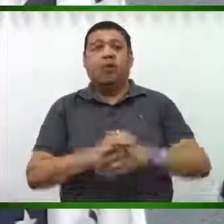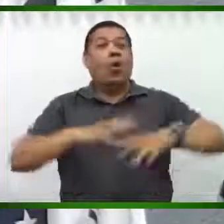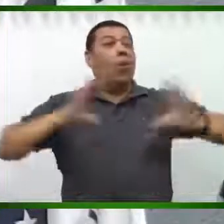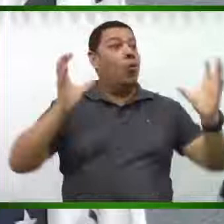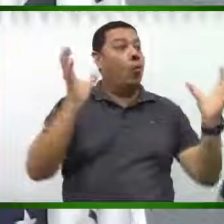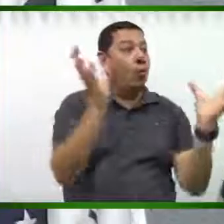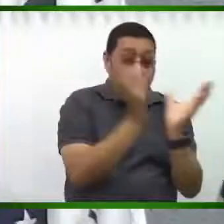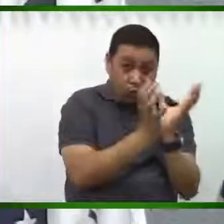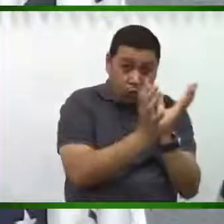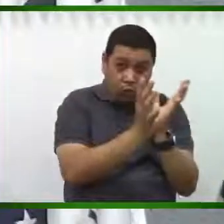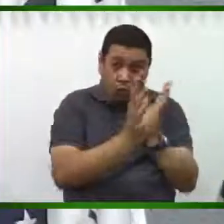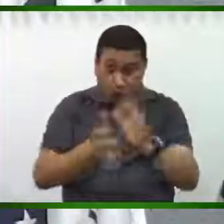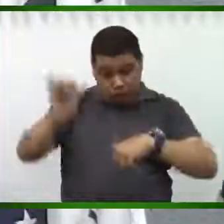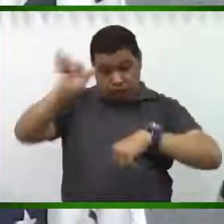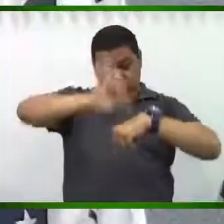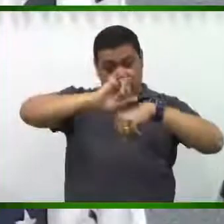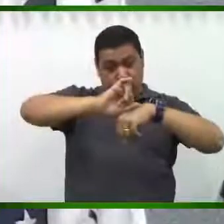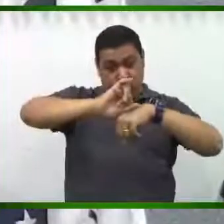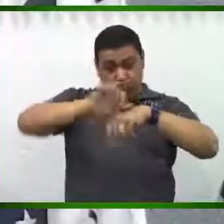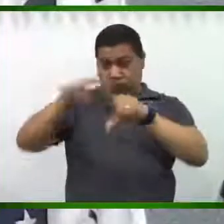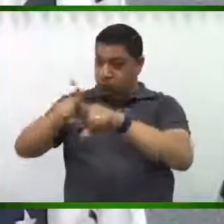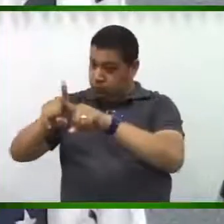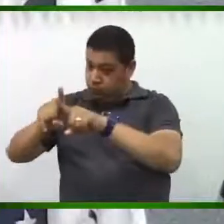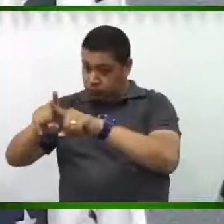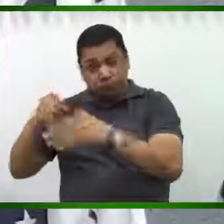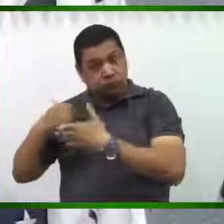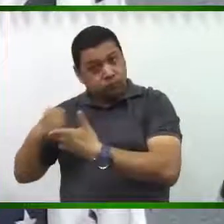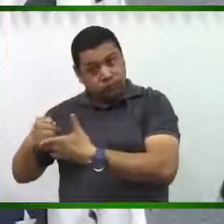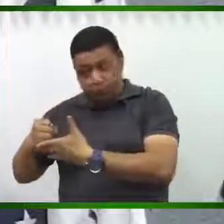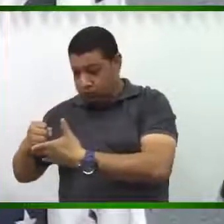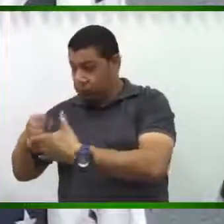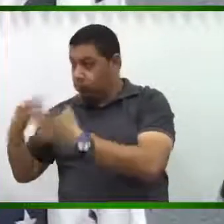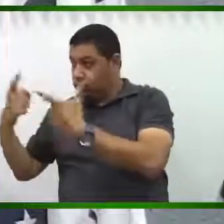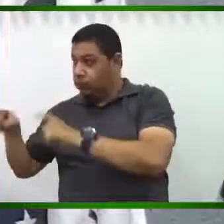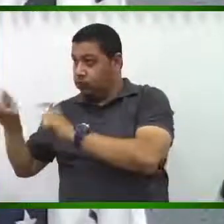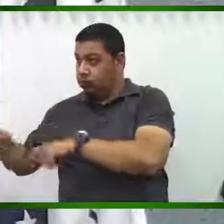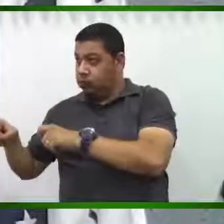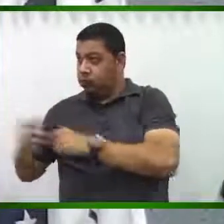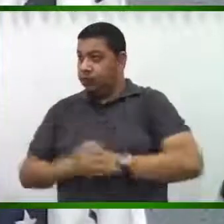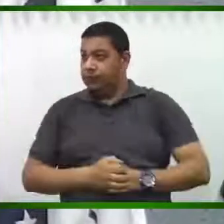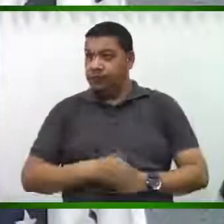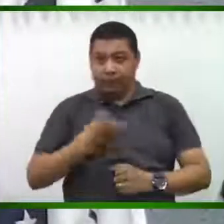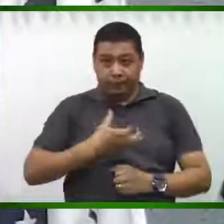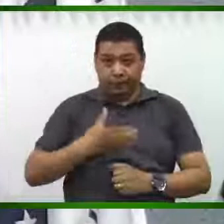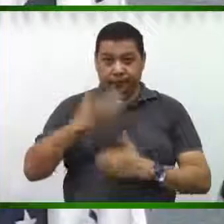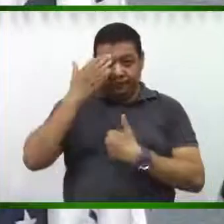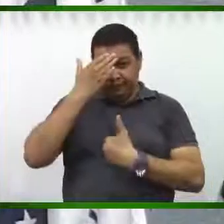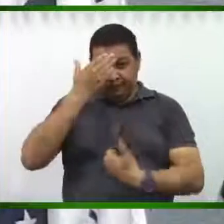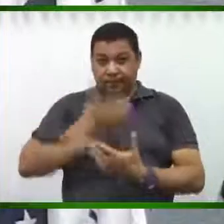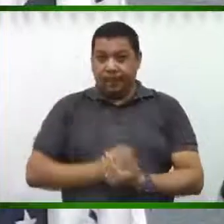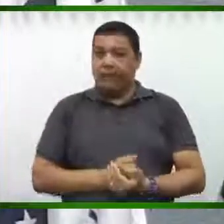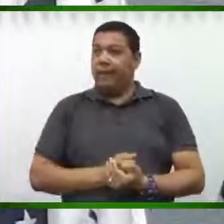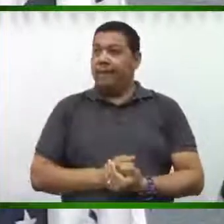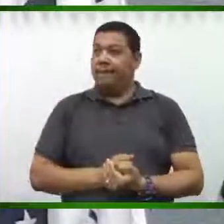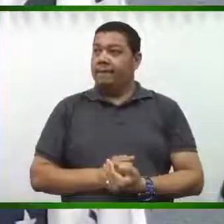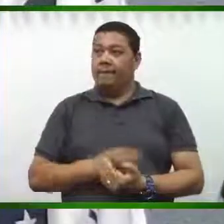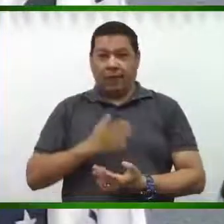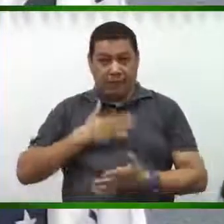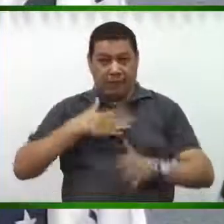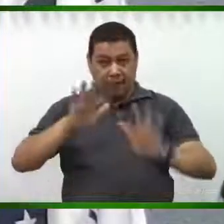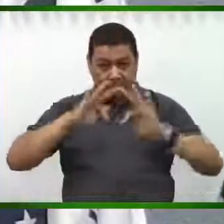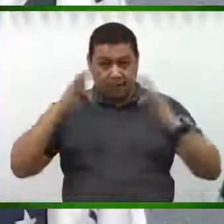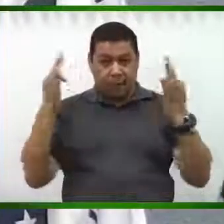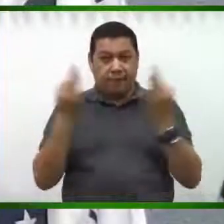na zona urbana como na zona rural. Por hoje, eu quero aqui agradecer a minha